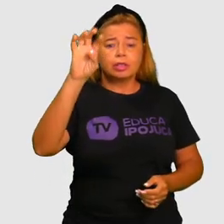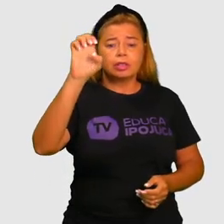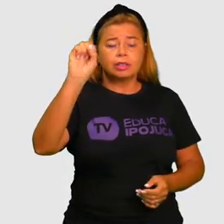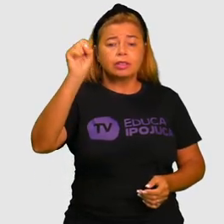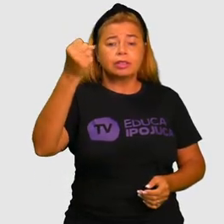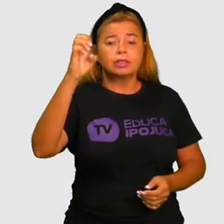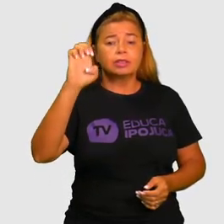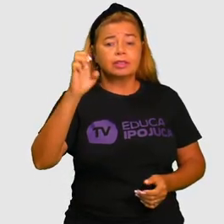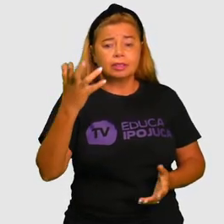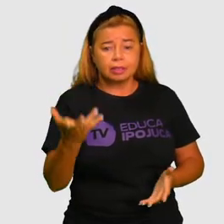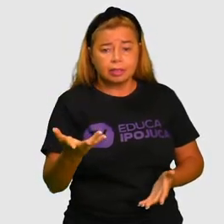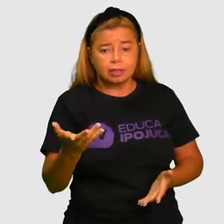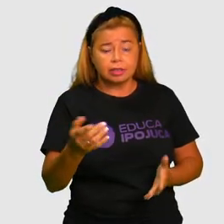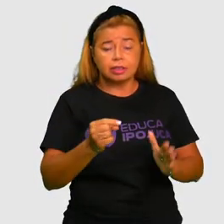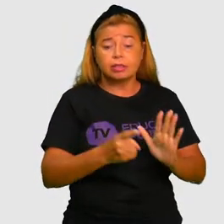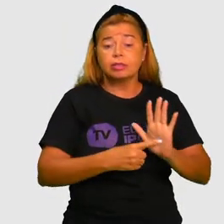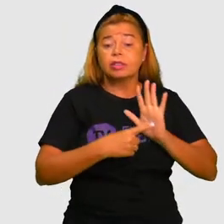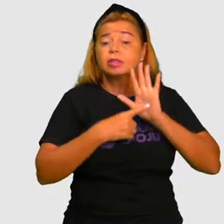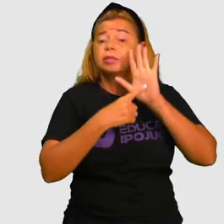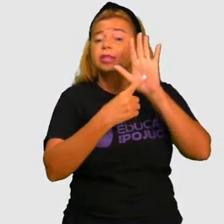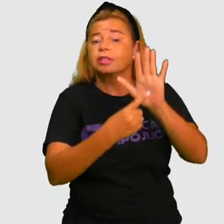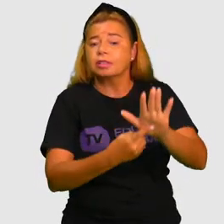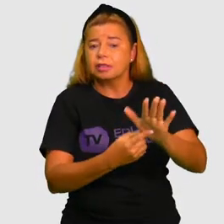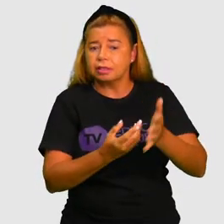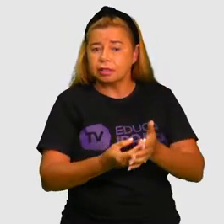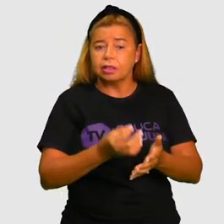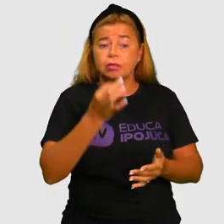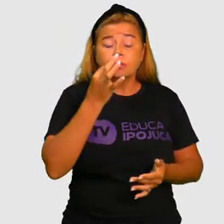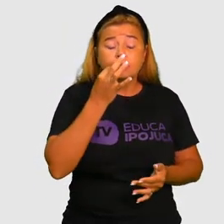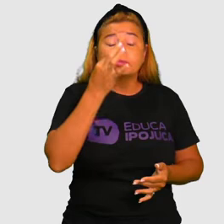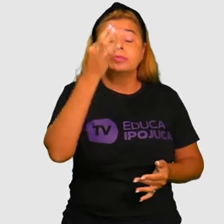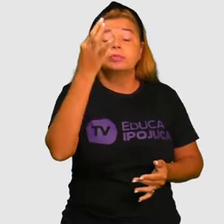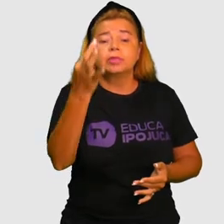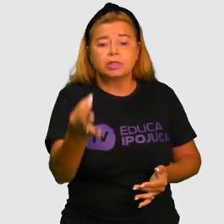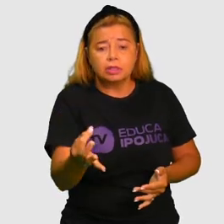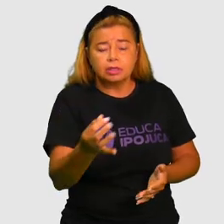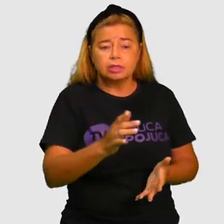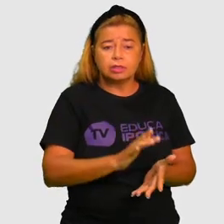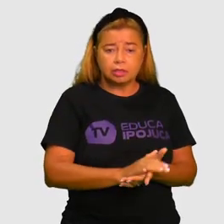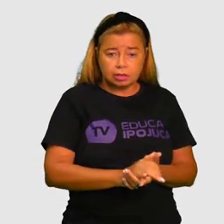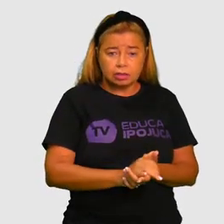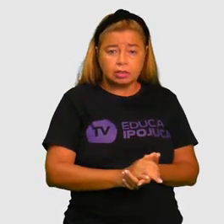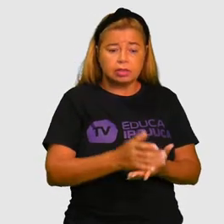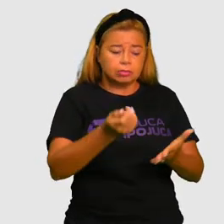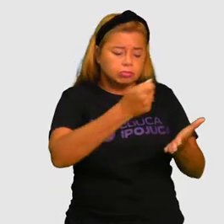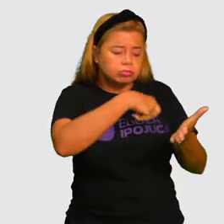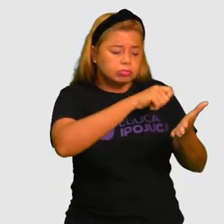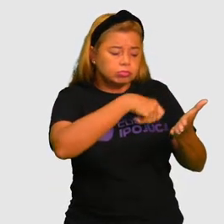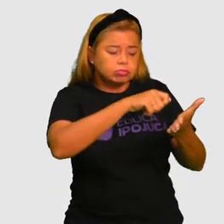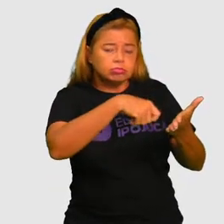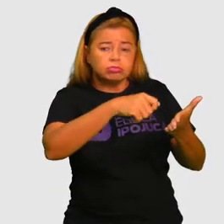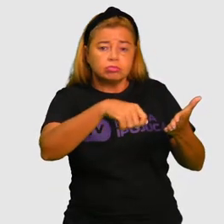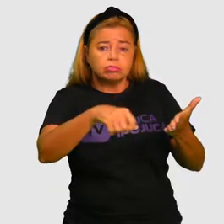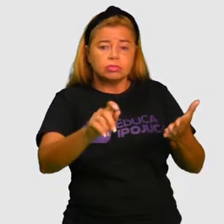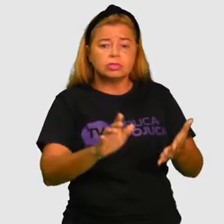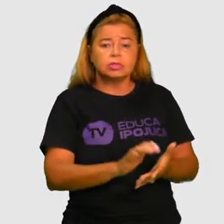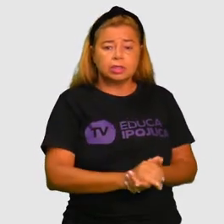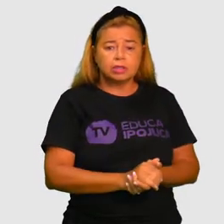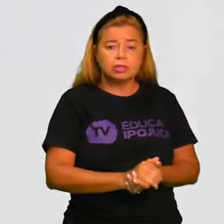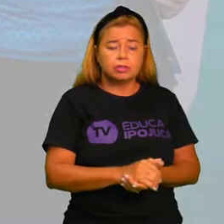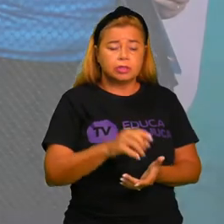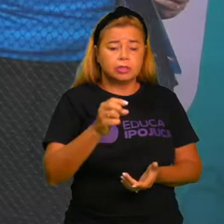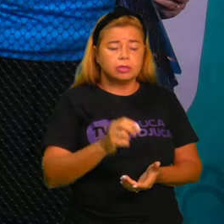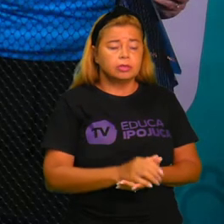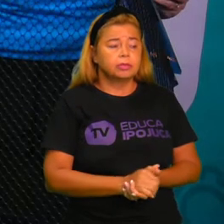logo no começo porque a opinião defendida pelo autor de acordo com o resultado do serviço todos